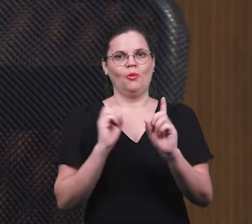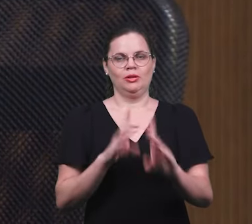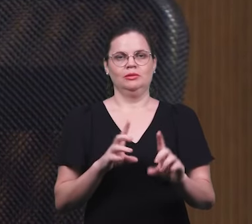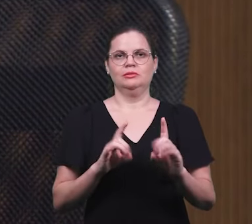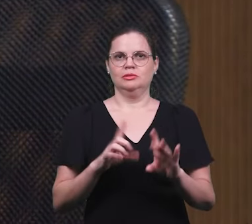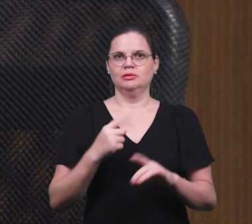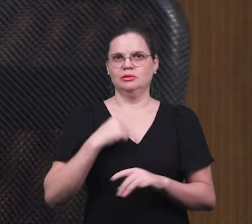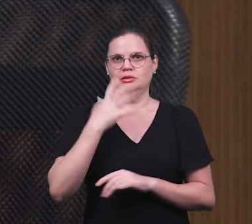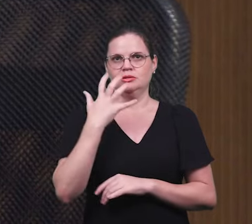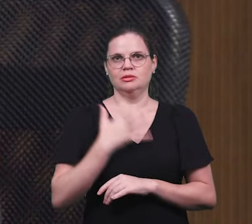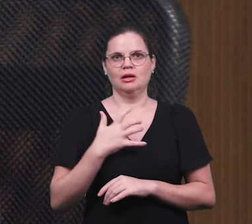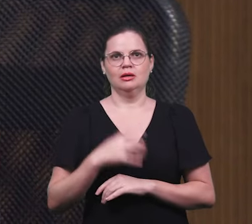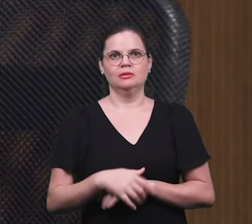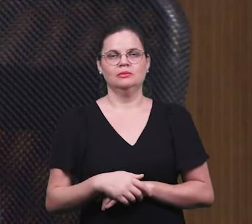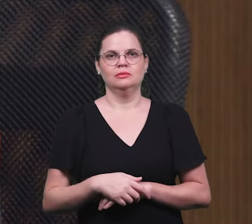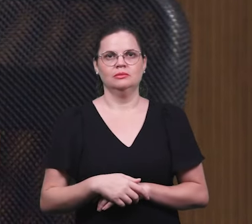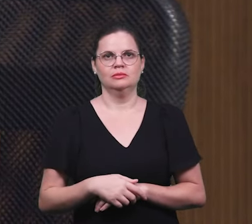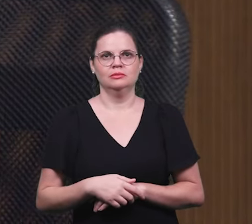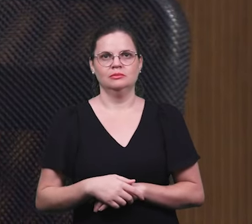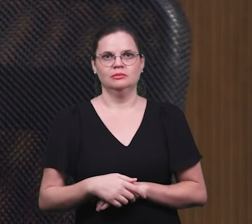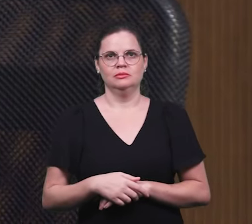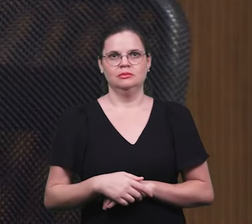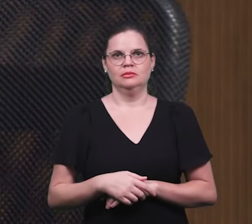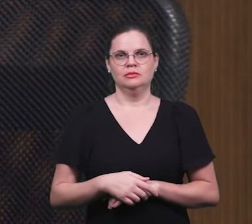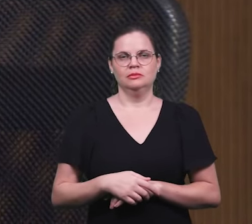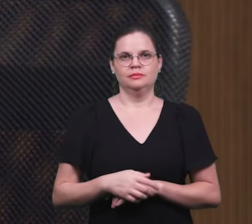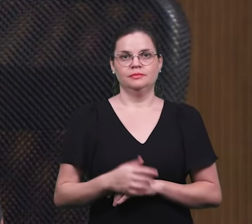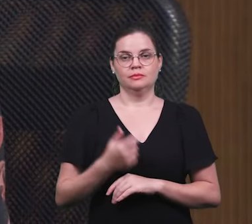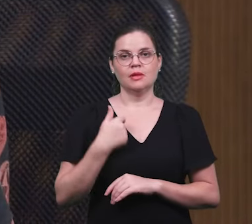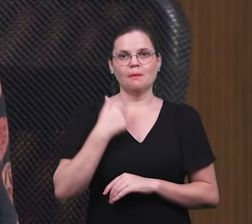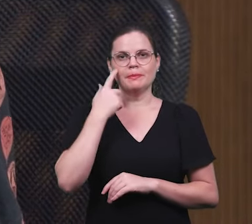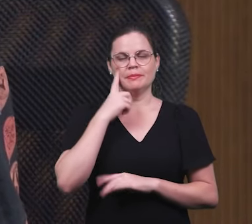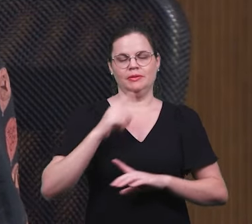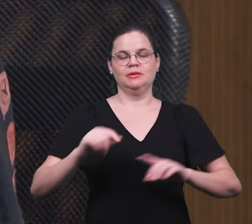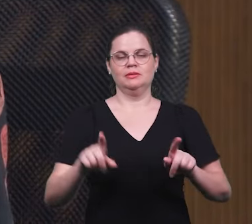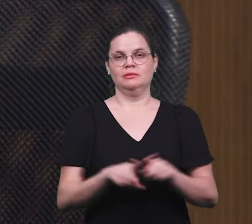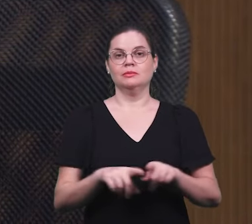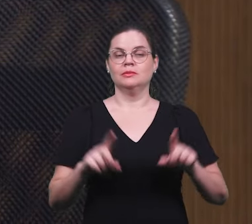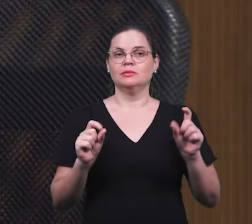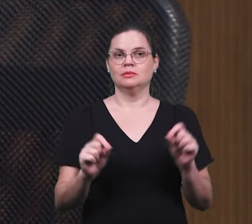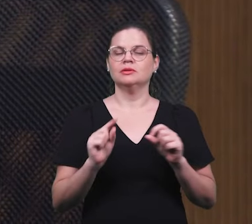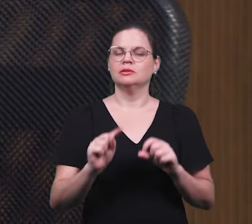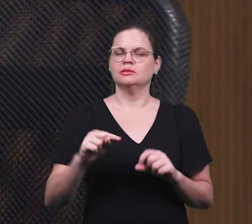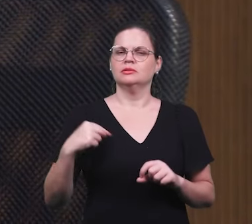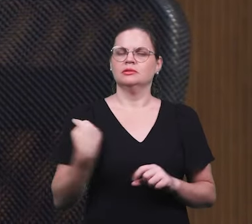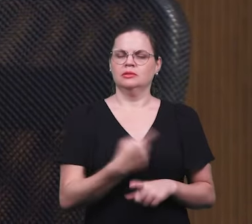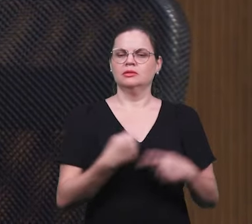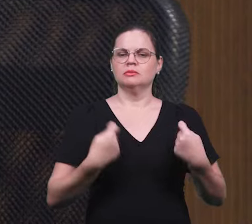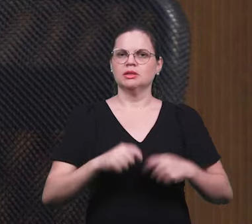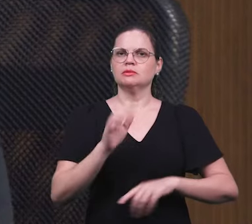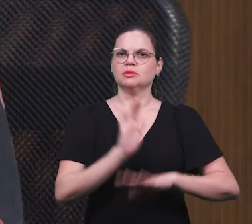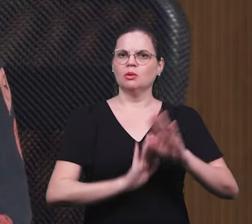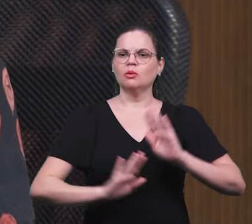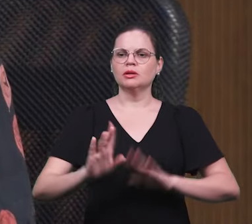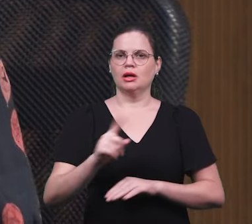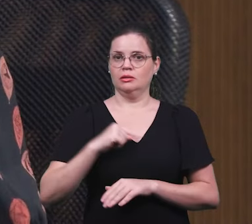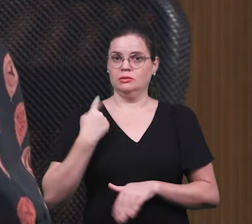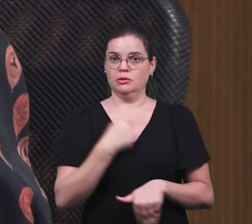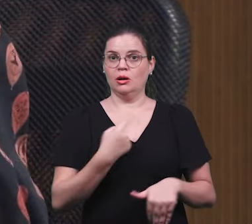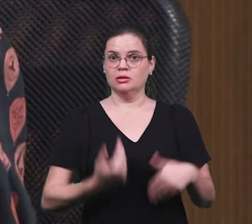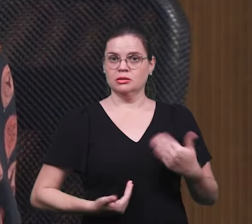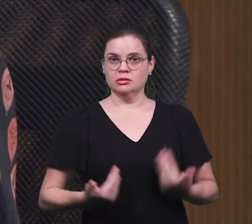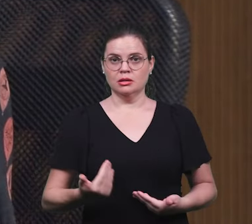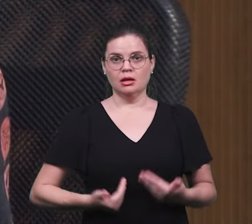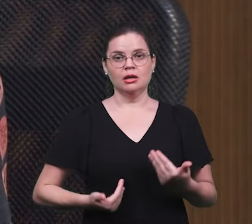isso é muito sério, né? Então, assim, eu penso também que a gente tem que ter esse cuidado como servo do Senhor, como jovem,